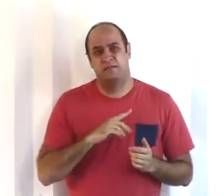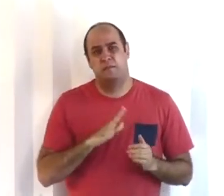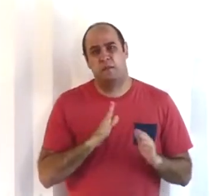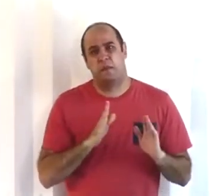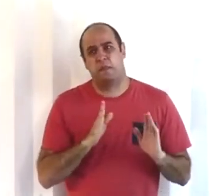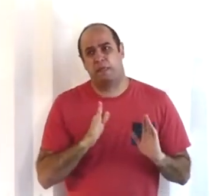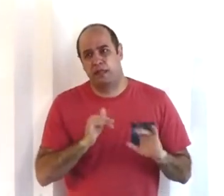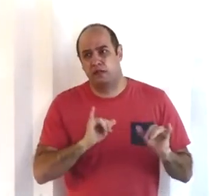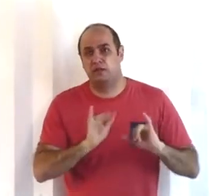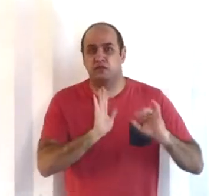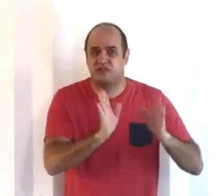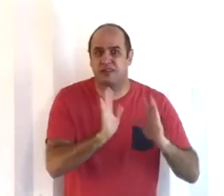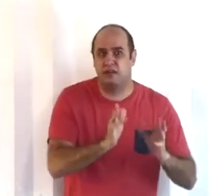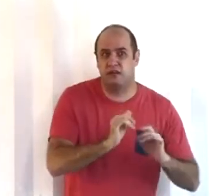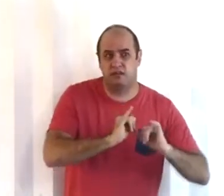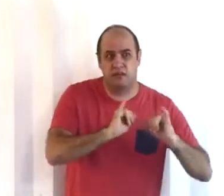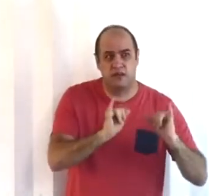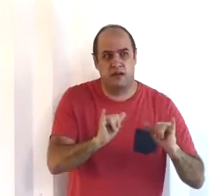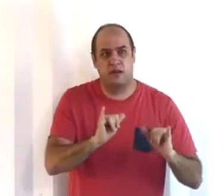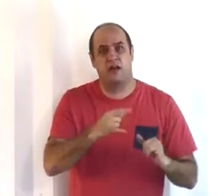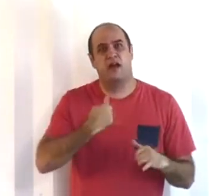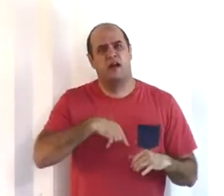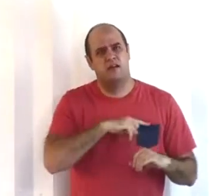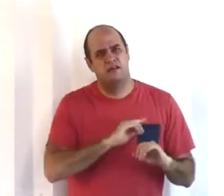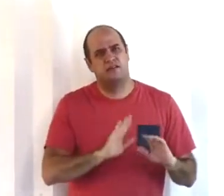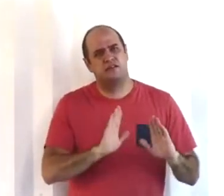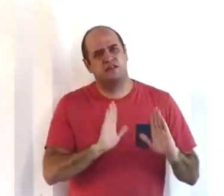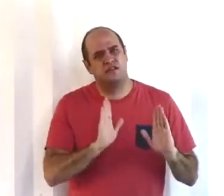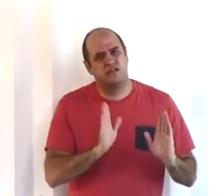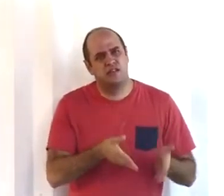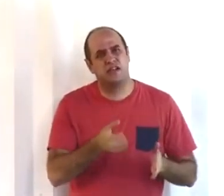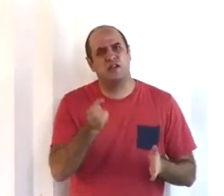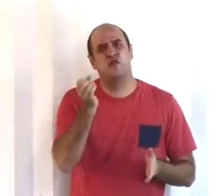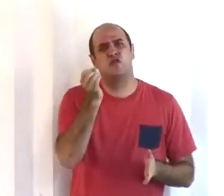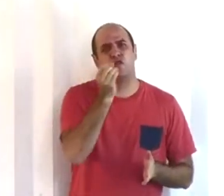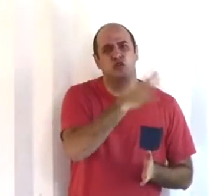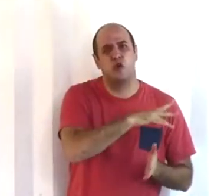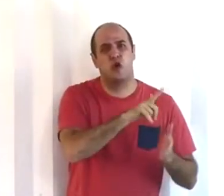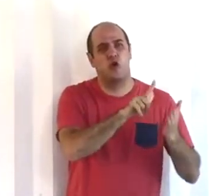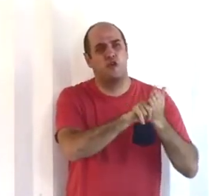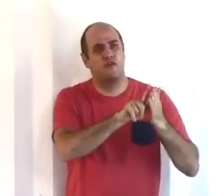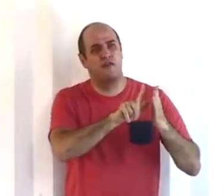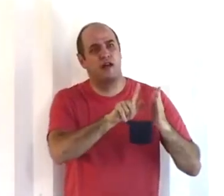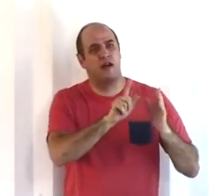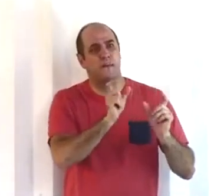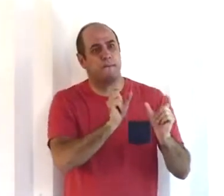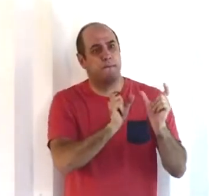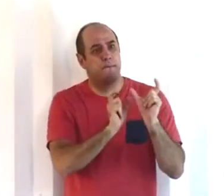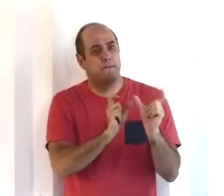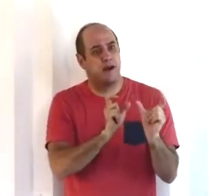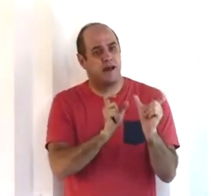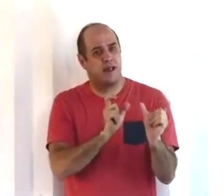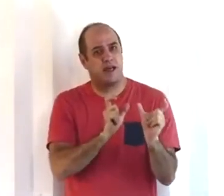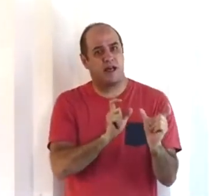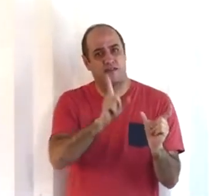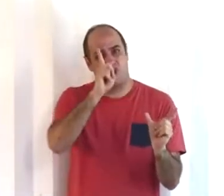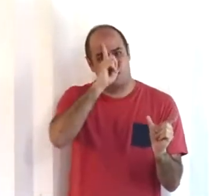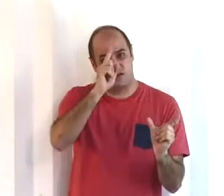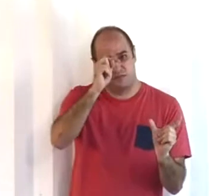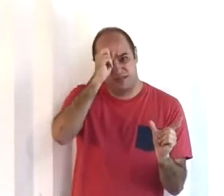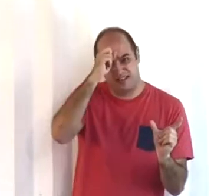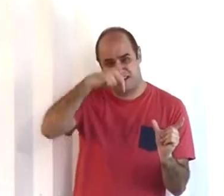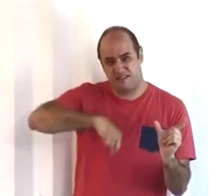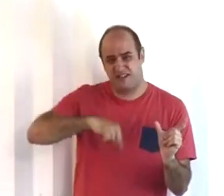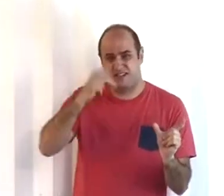tentativa inclusive de cuidado, é que nós já temos uma nova designação, um novo adjetivo para alguns hospitais aqui em